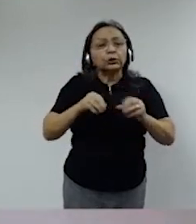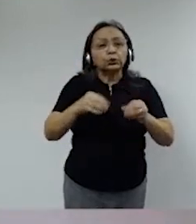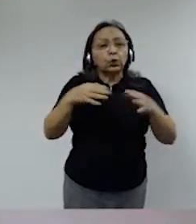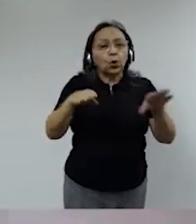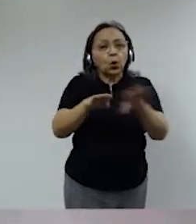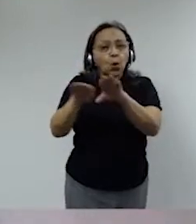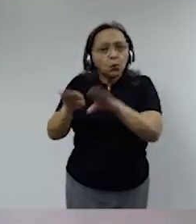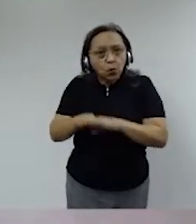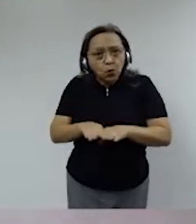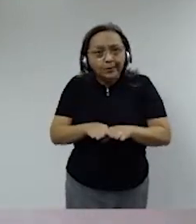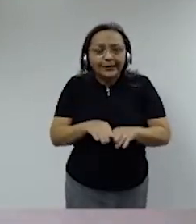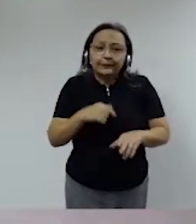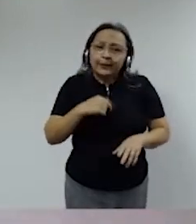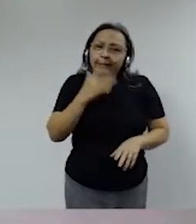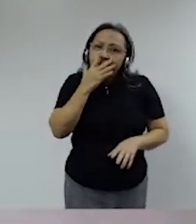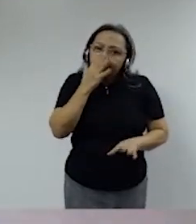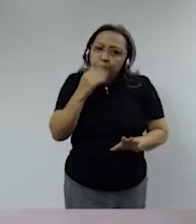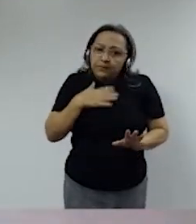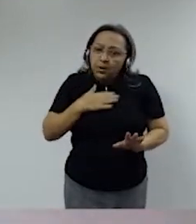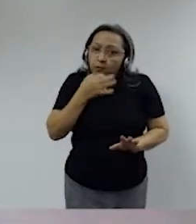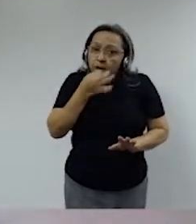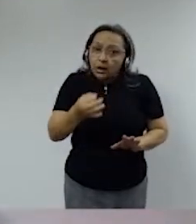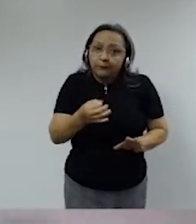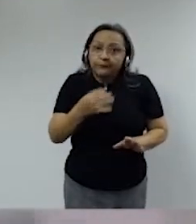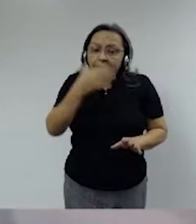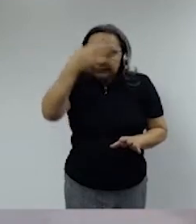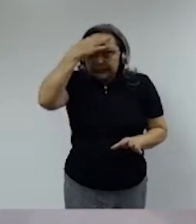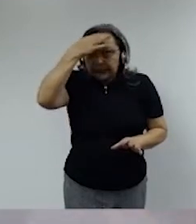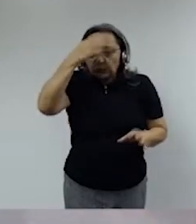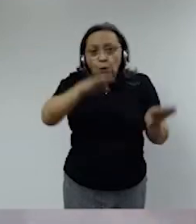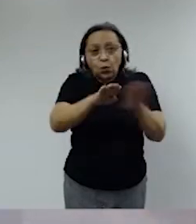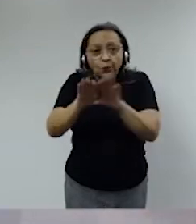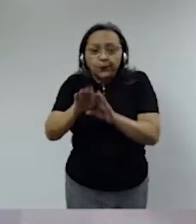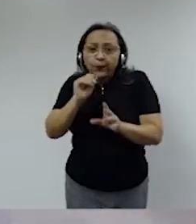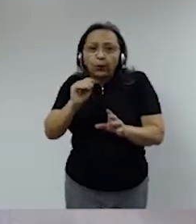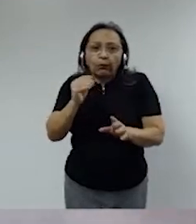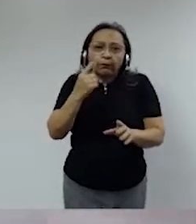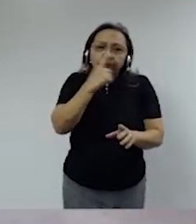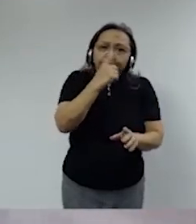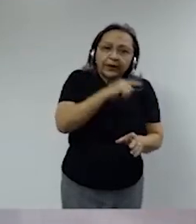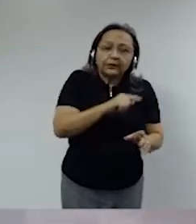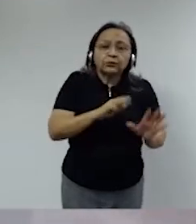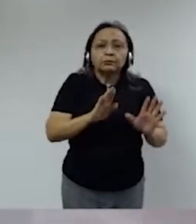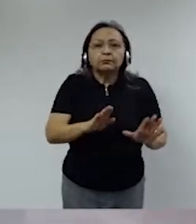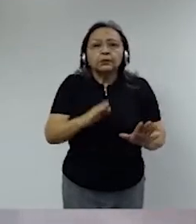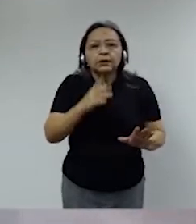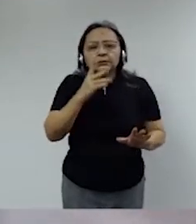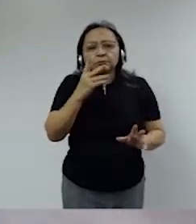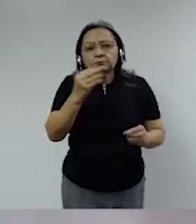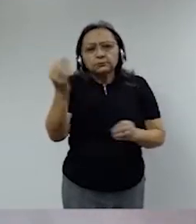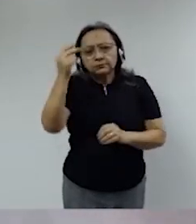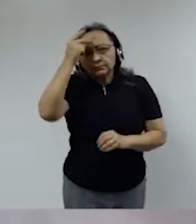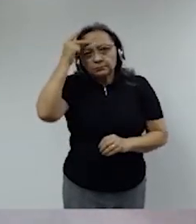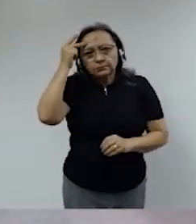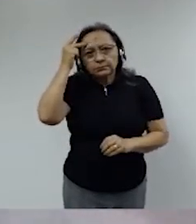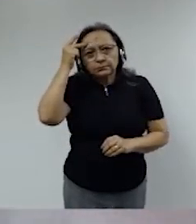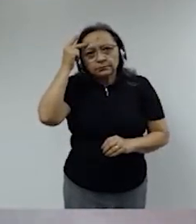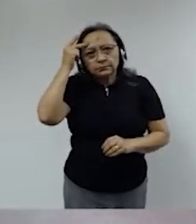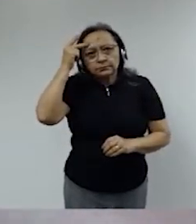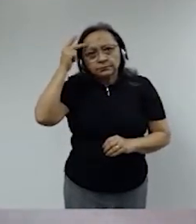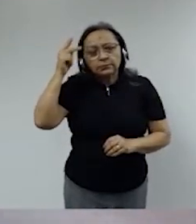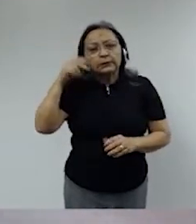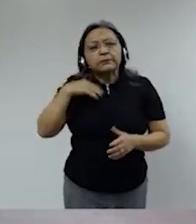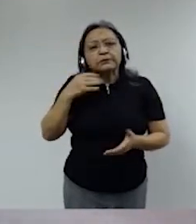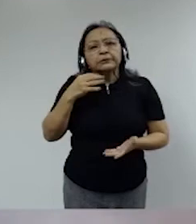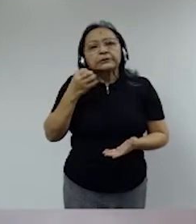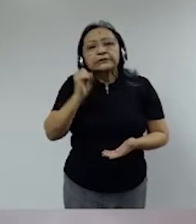diria que é um senso comum um pouco tosco, assim, uns comentários que não me parecem muitas vezes vindo até na